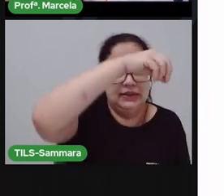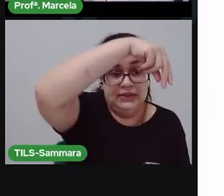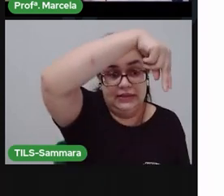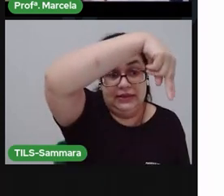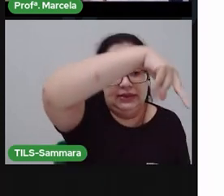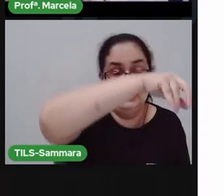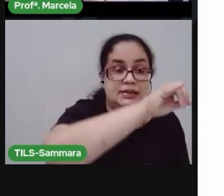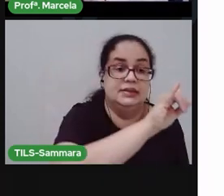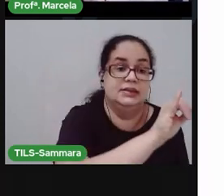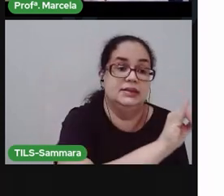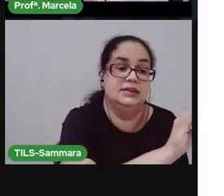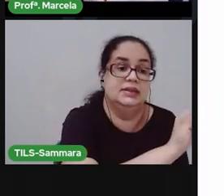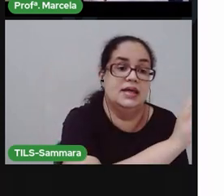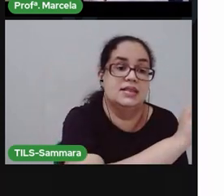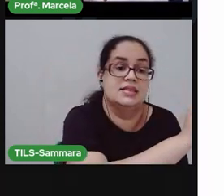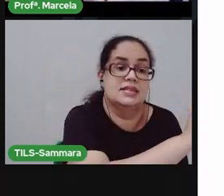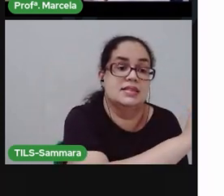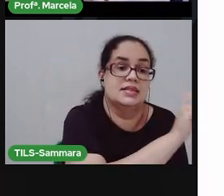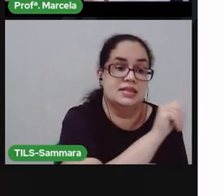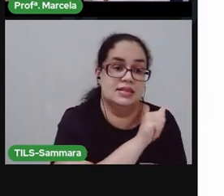ni, ta.